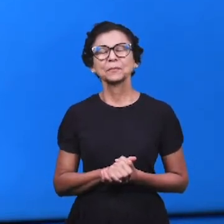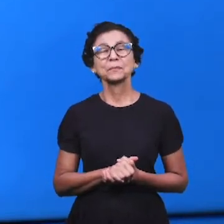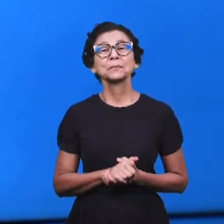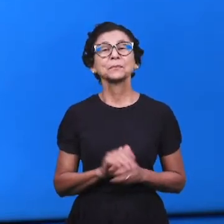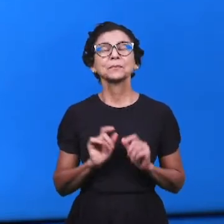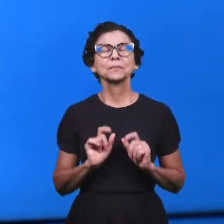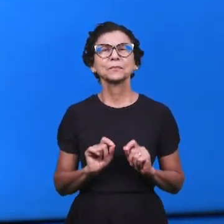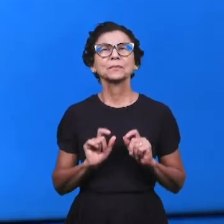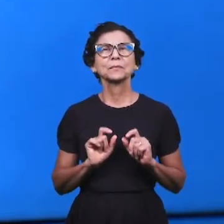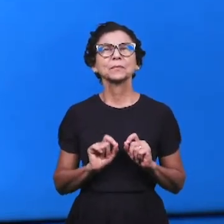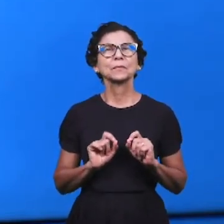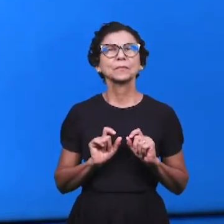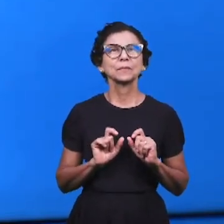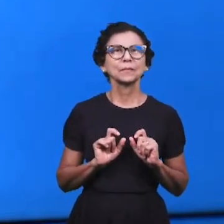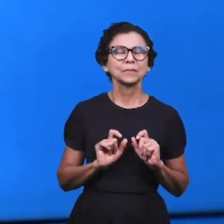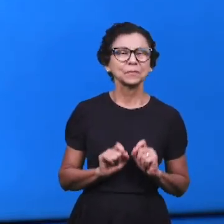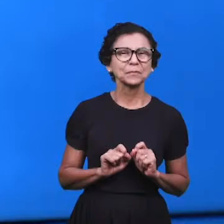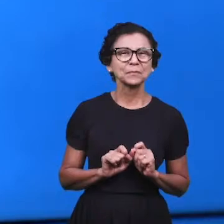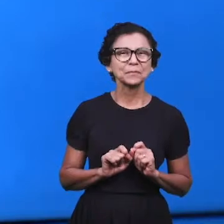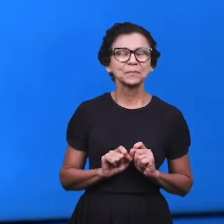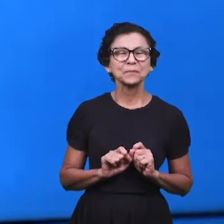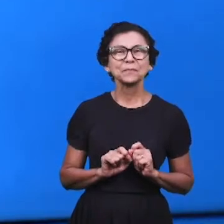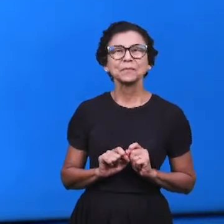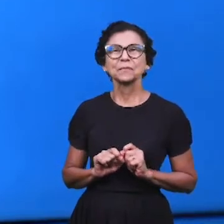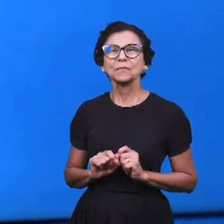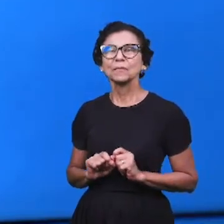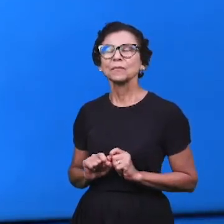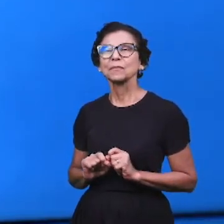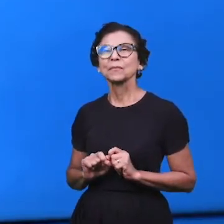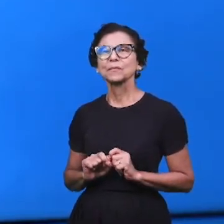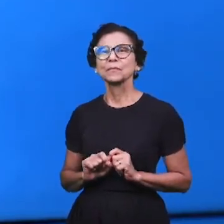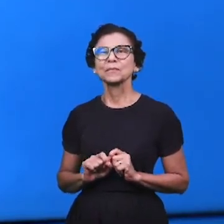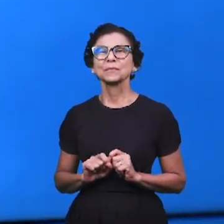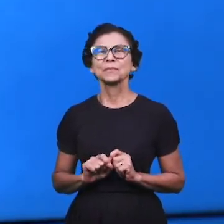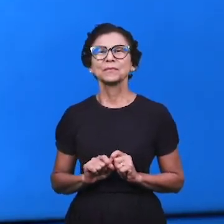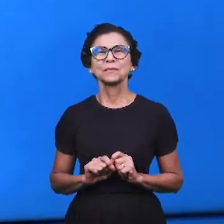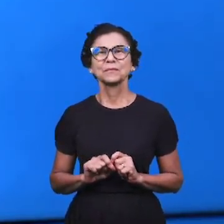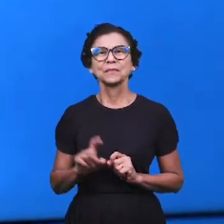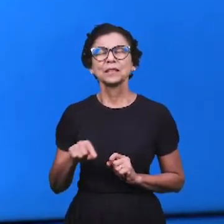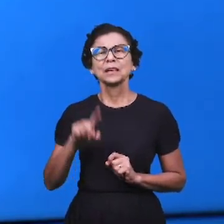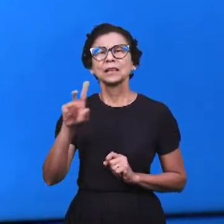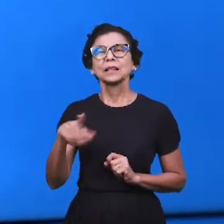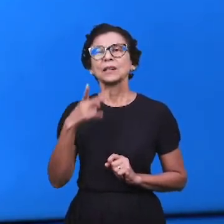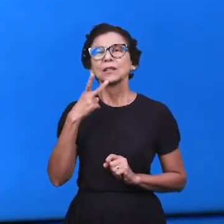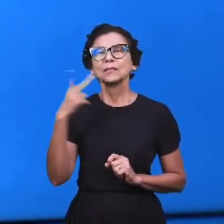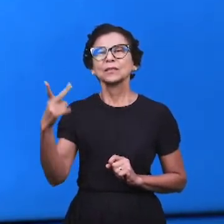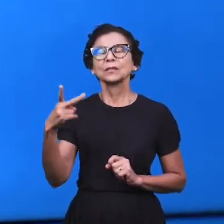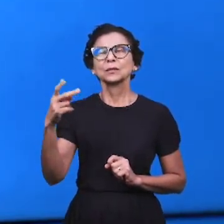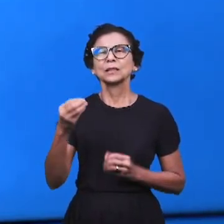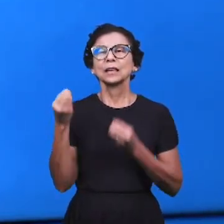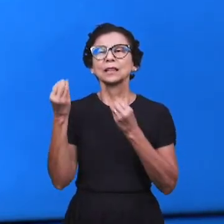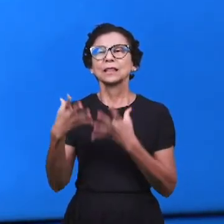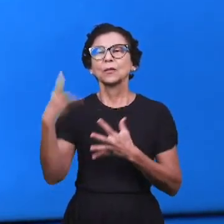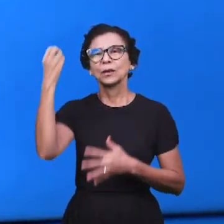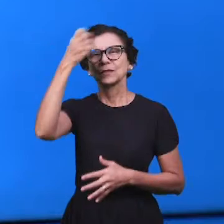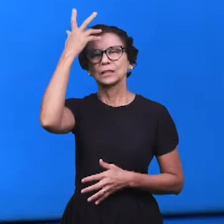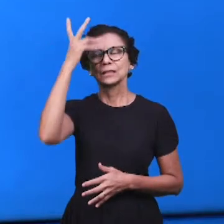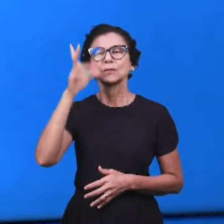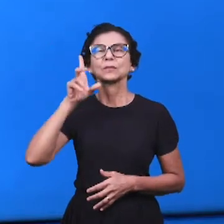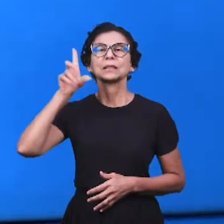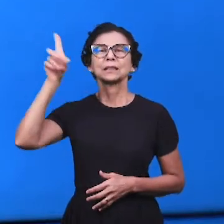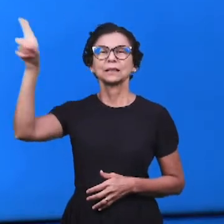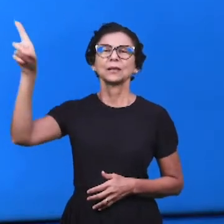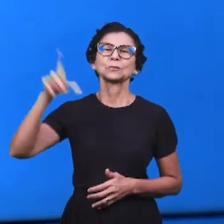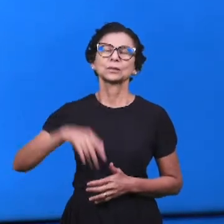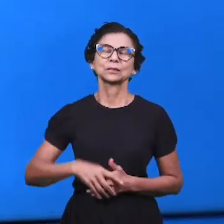representou exatamente a revelação de Jesus, quem deu a revelação foi exatamente o Senhor nosso Deus, né?